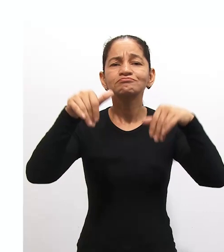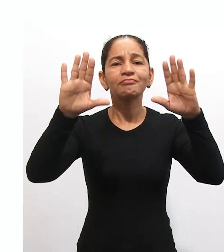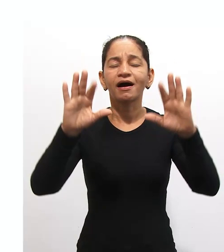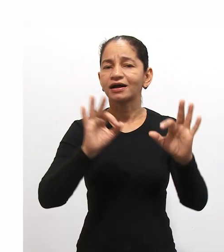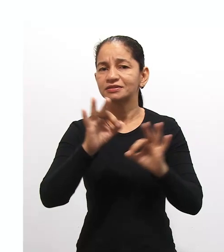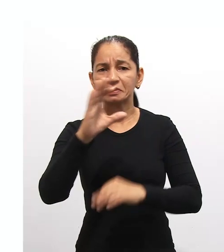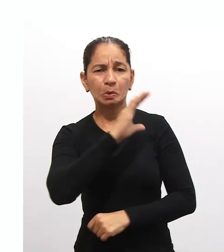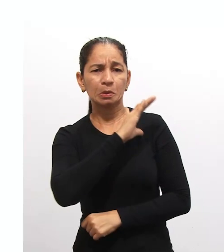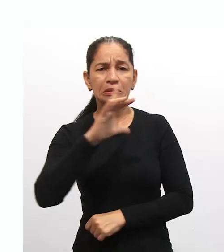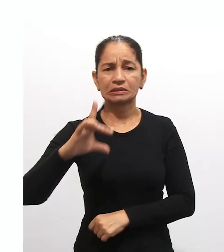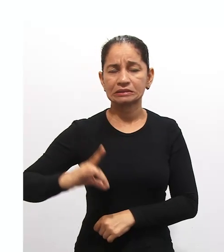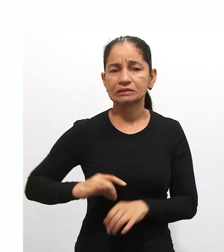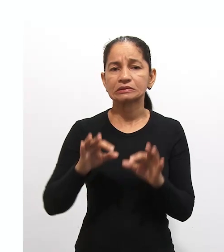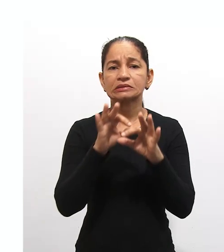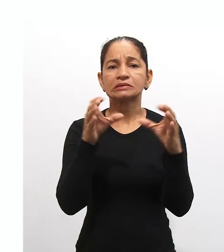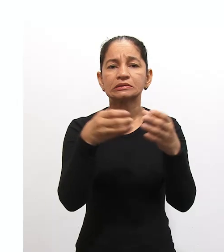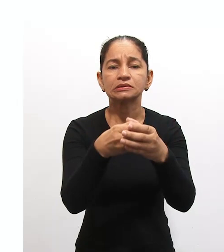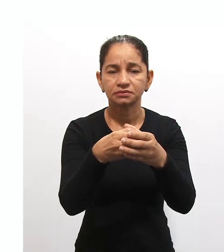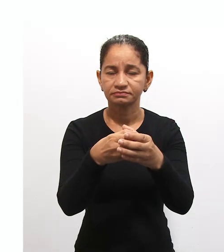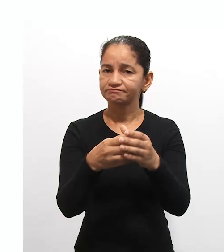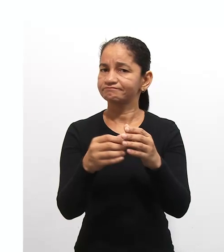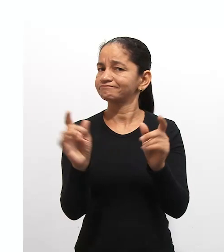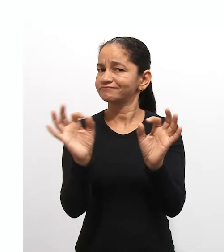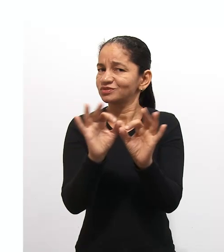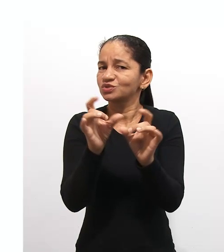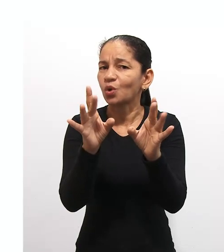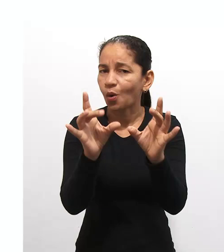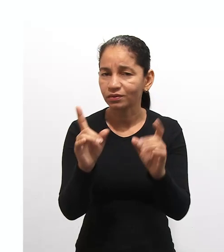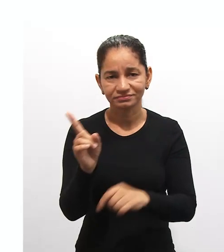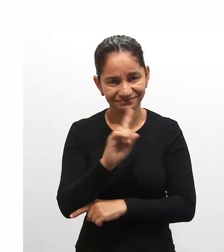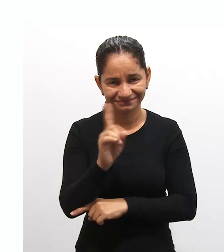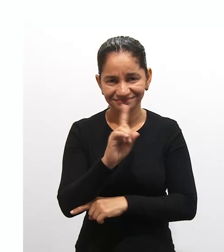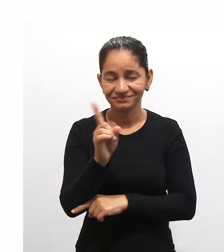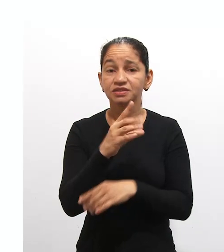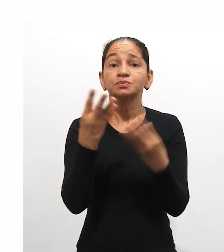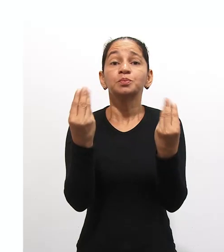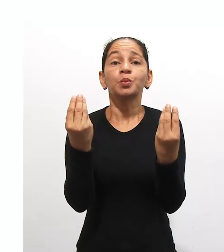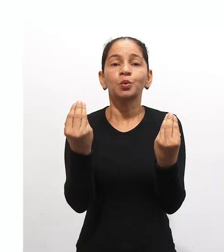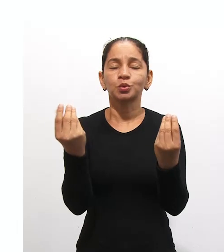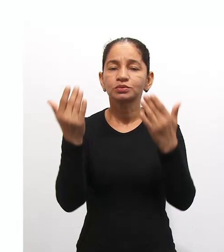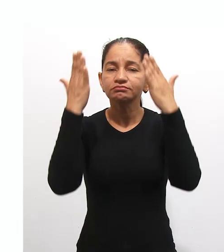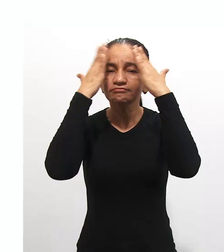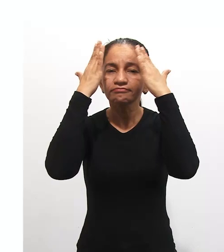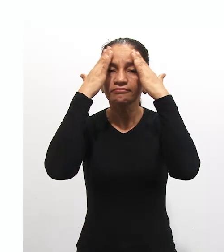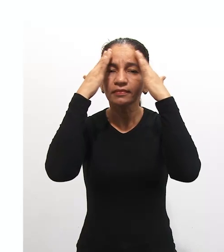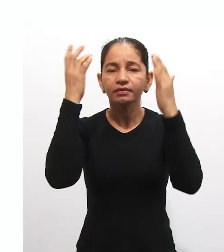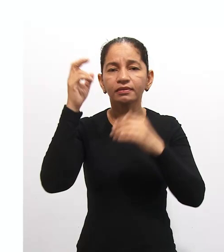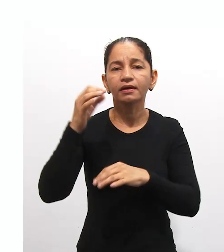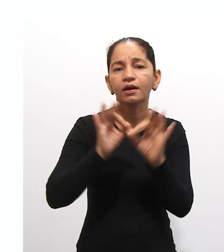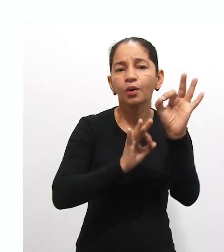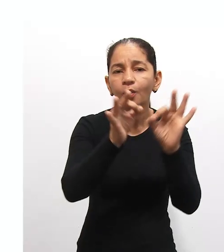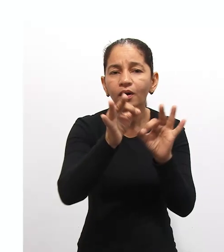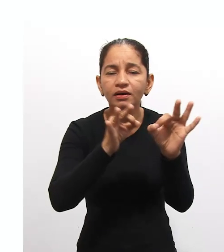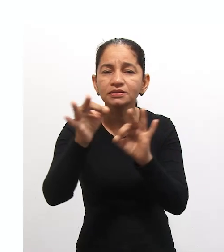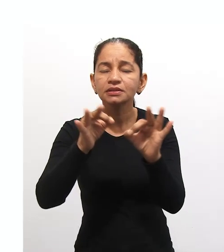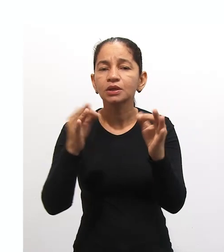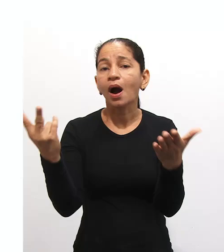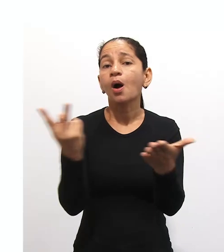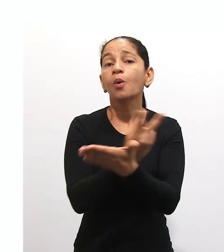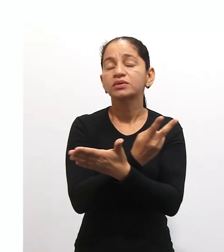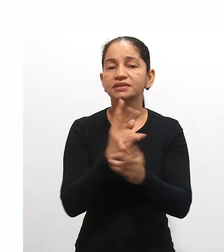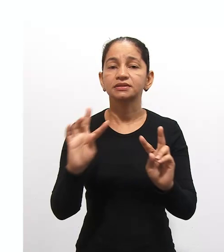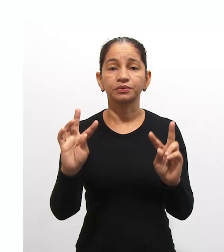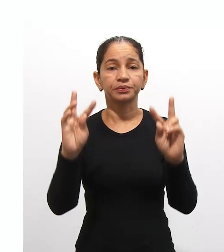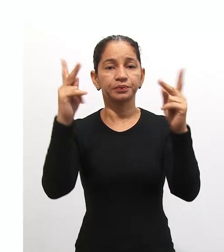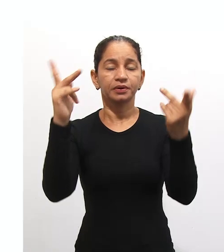coordenação de processos administrativos e pedagógicos. Ela envolve compreender a cultura organizacional, os